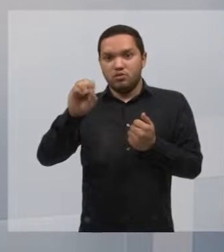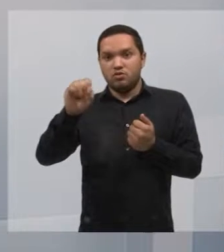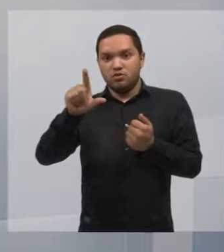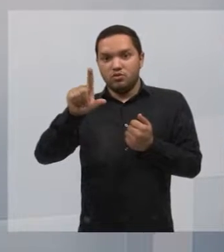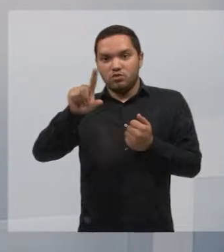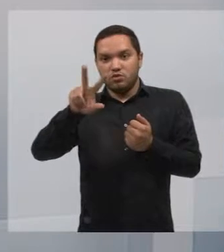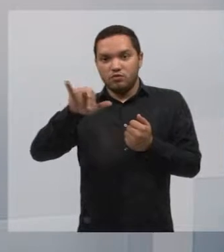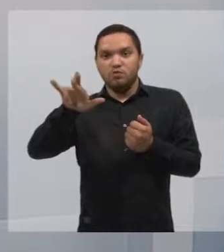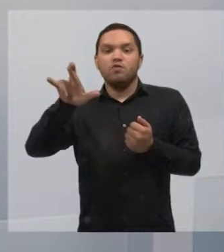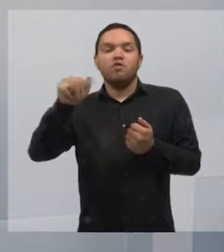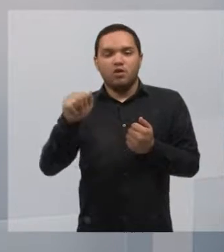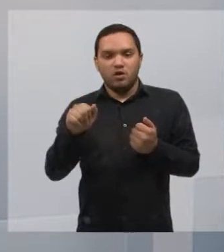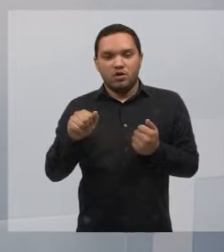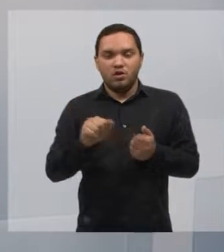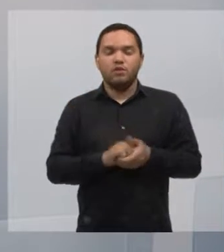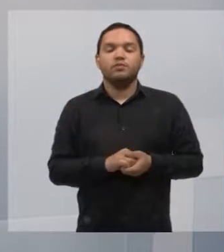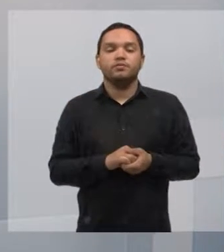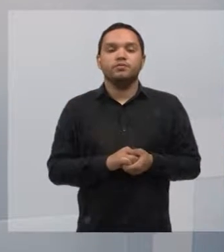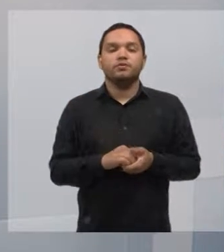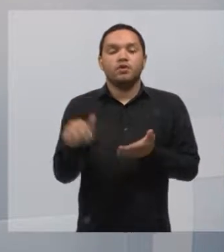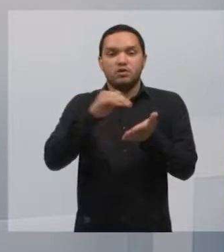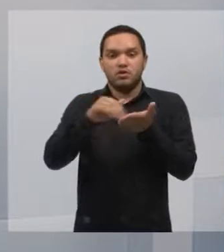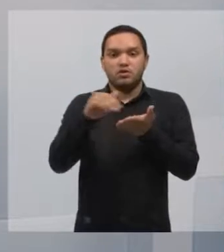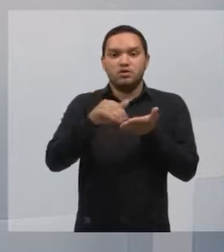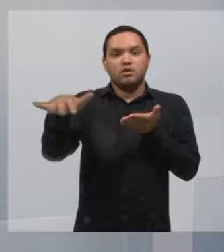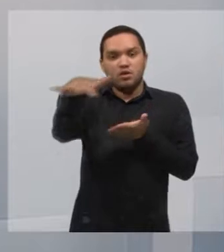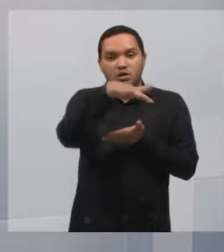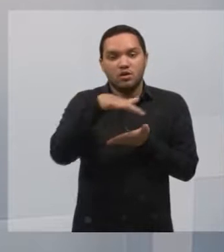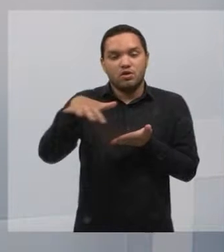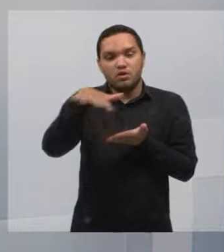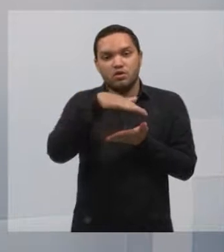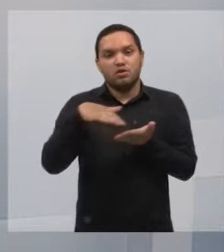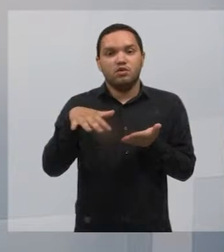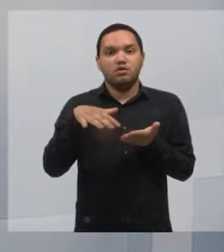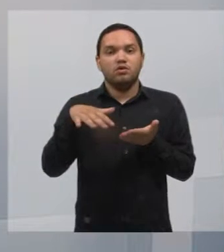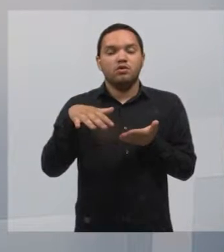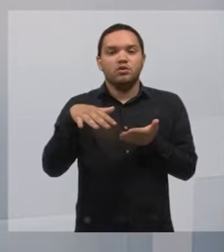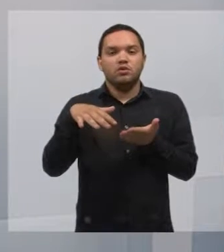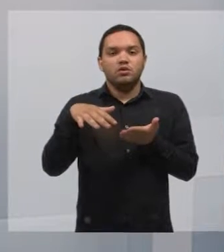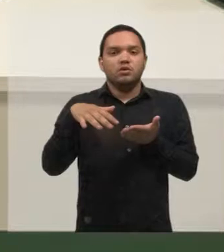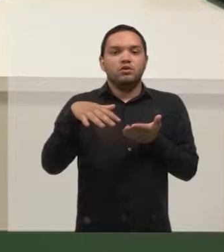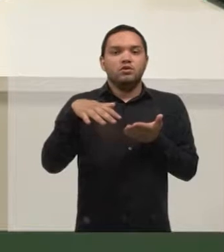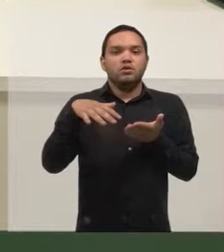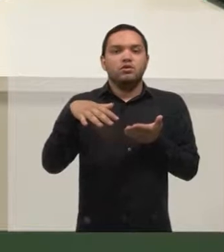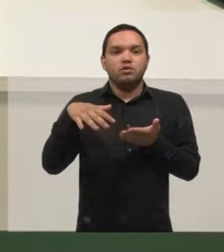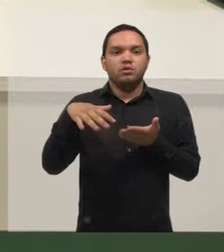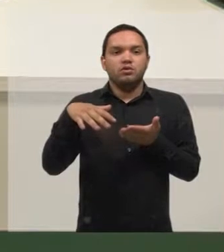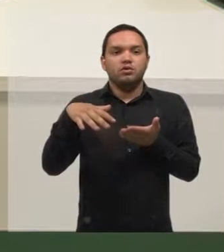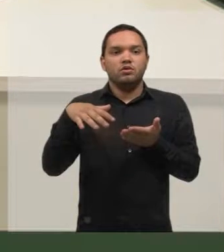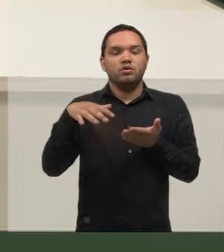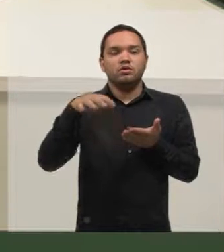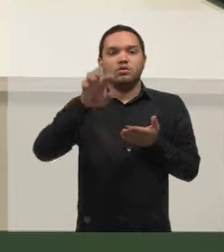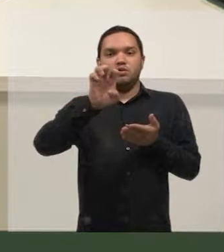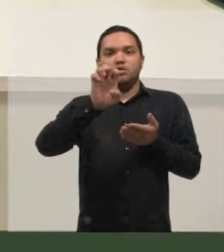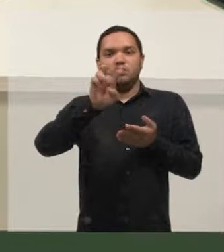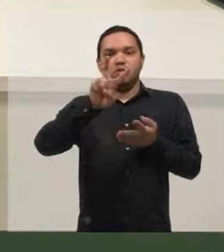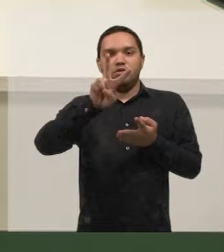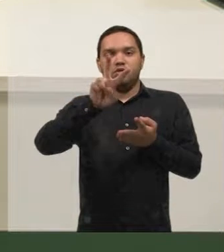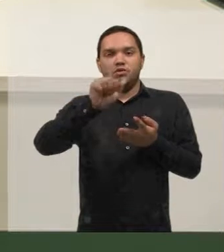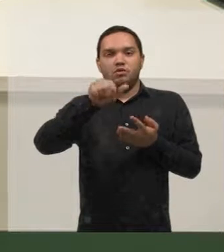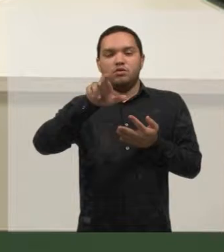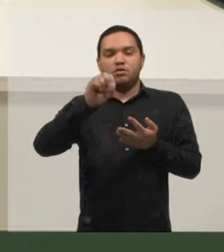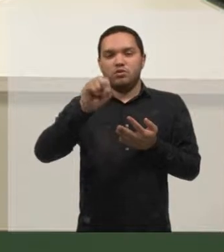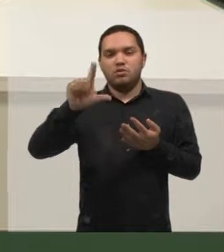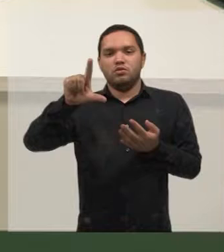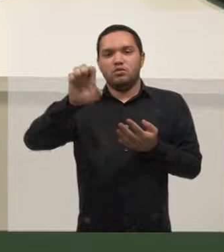mandato. Na Secretaria-Geral, você tem o Evandro Leitão, que para mim é a grande novidade no cenário